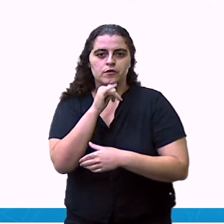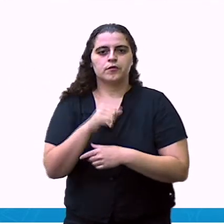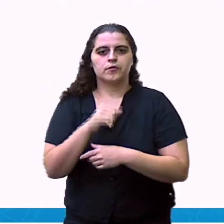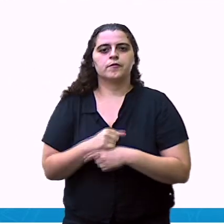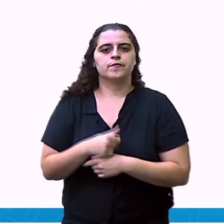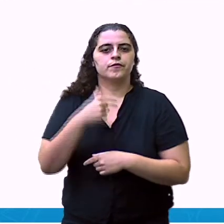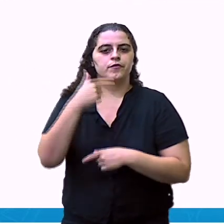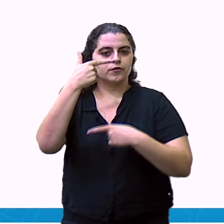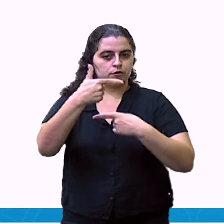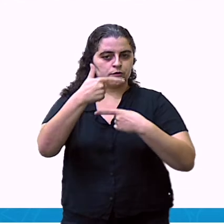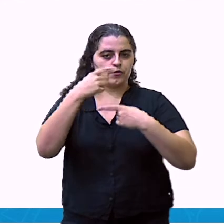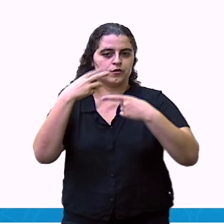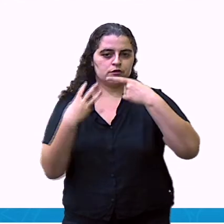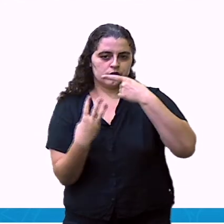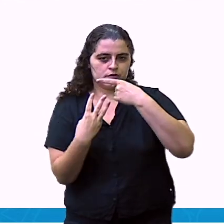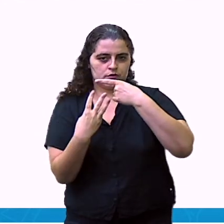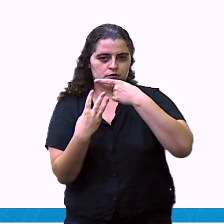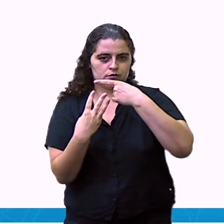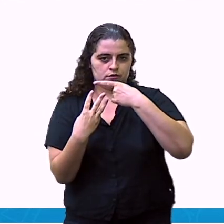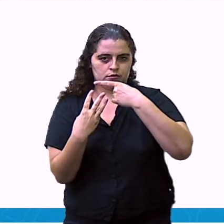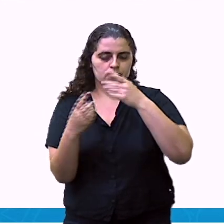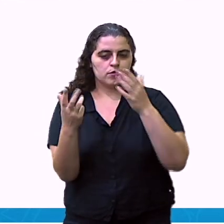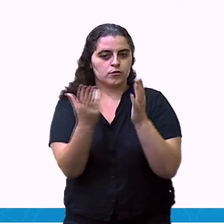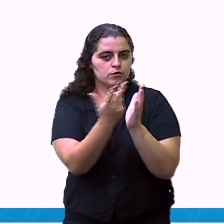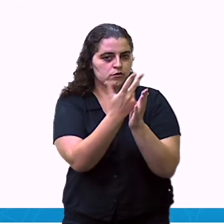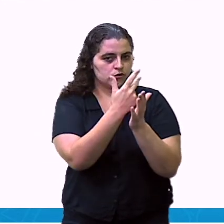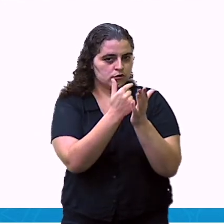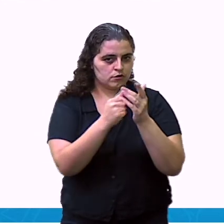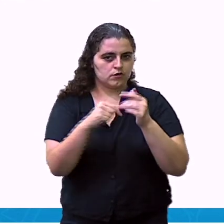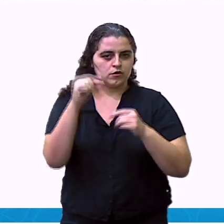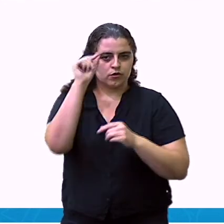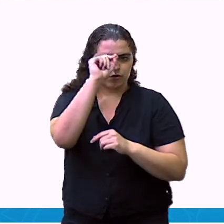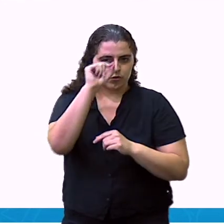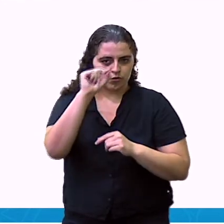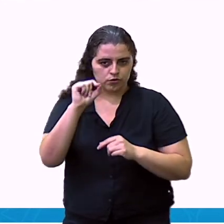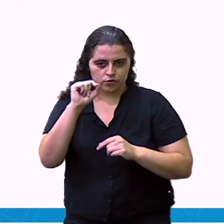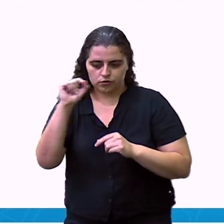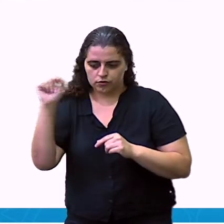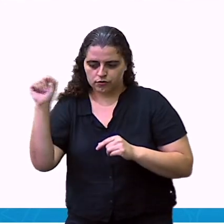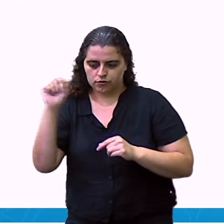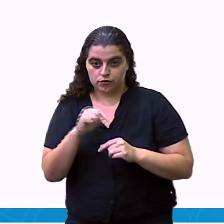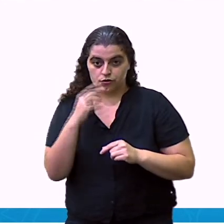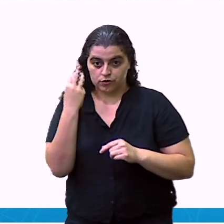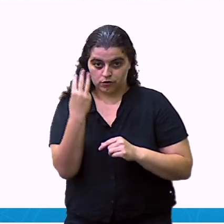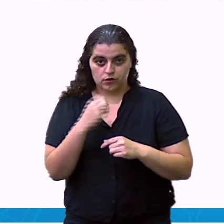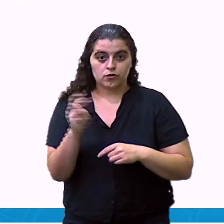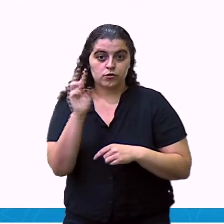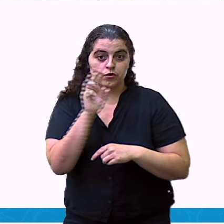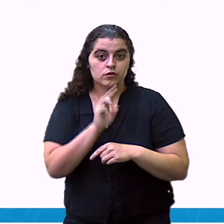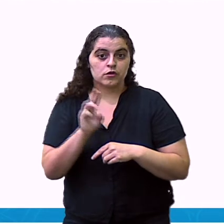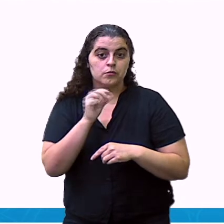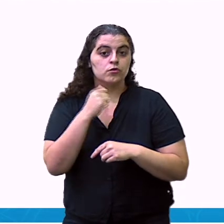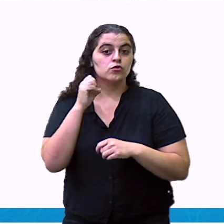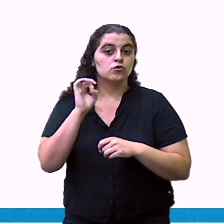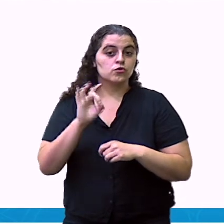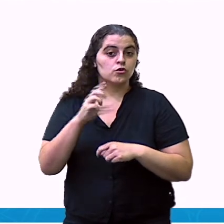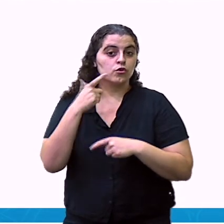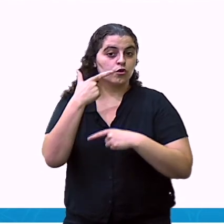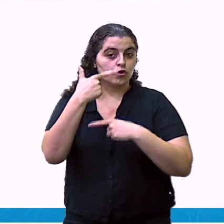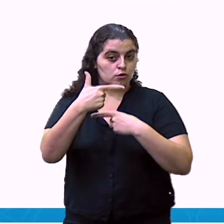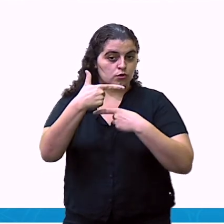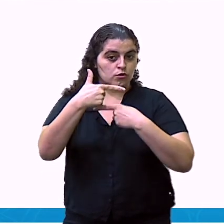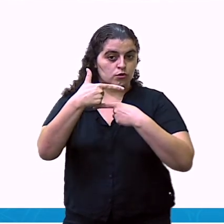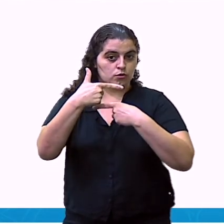temos 2/3. Uma figura fracionada em 3 partes e vamos utilizar 2